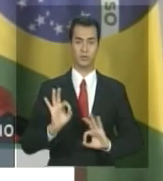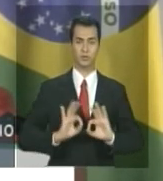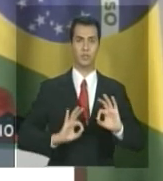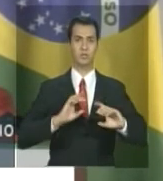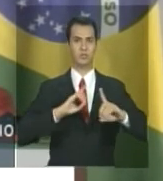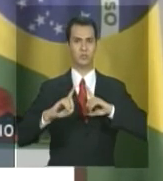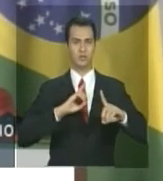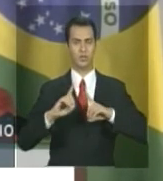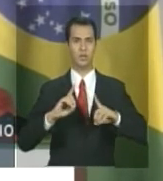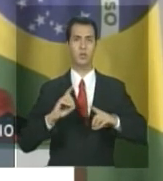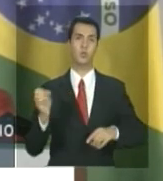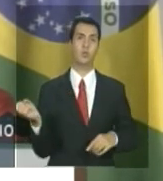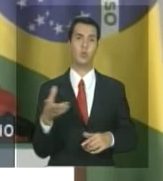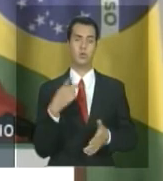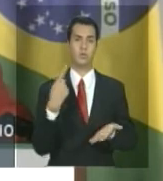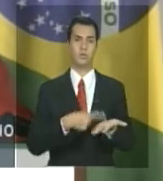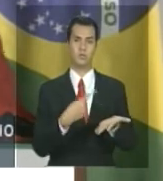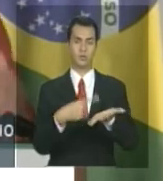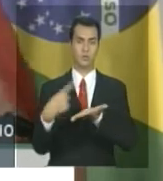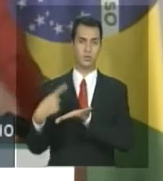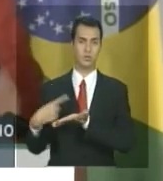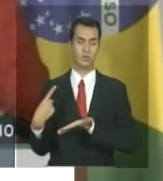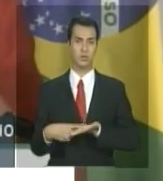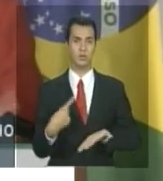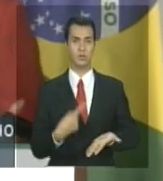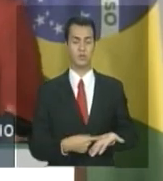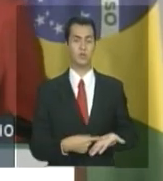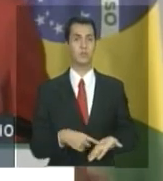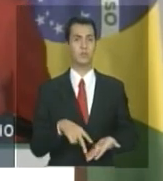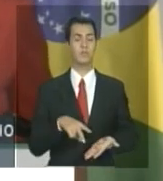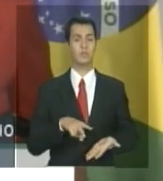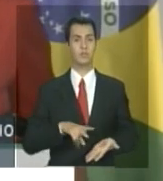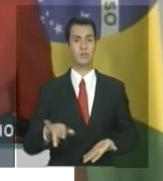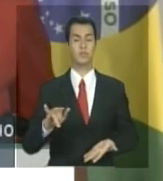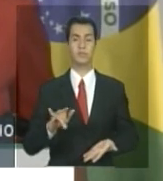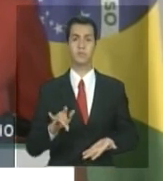novas agendas e grupos vão ser permanentemente